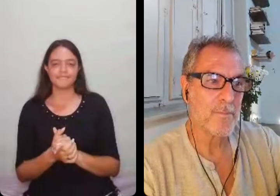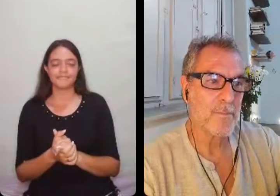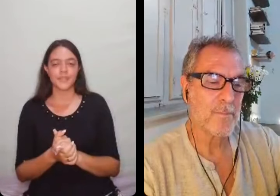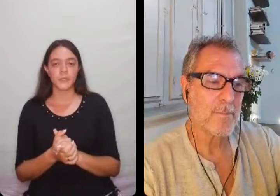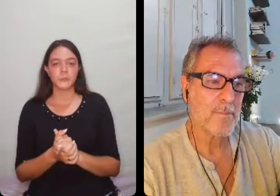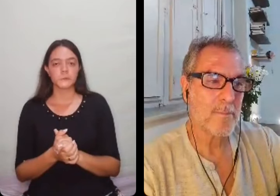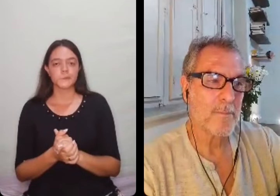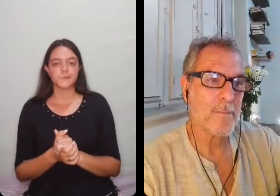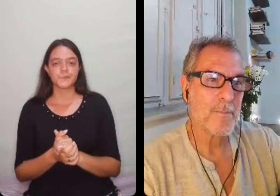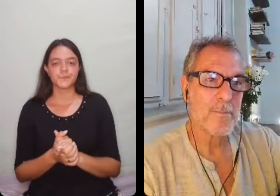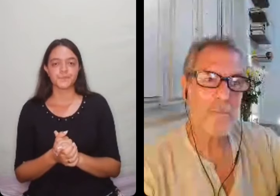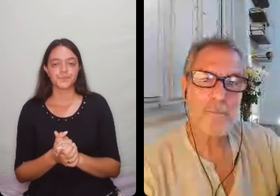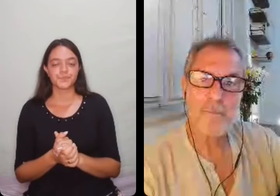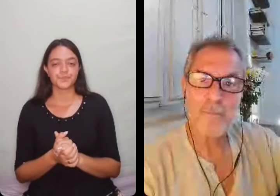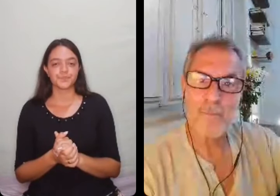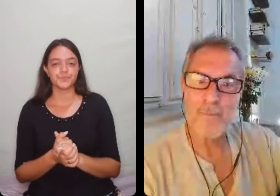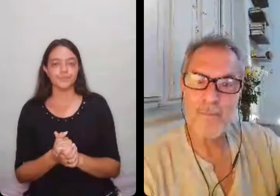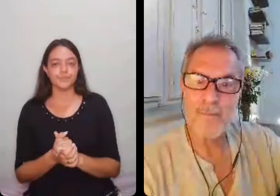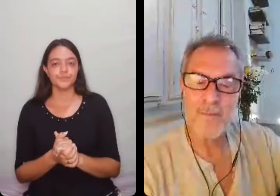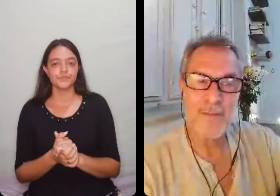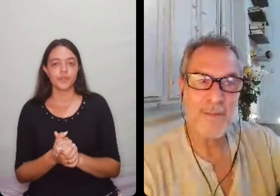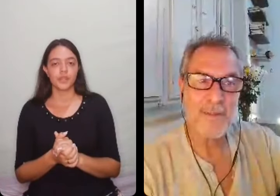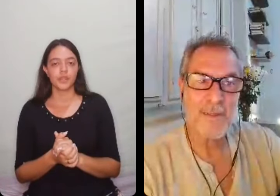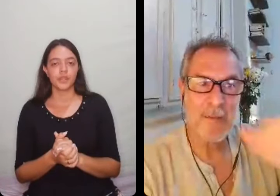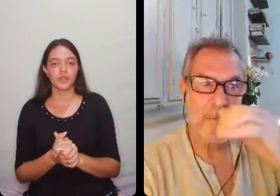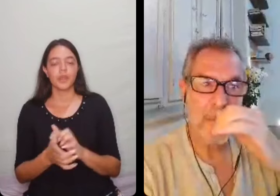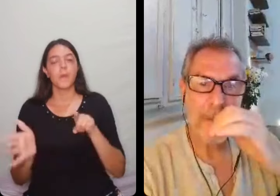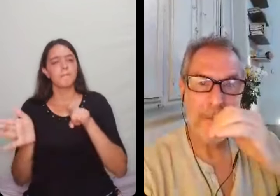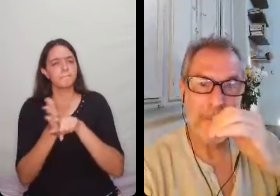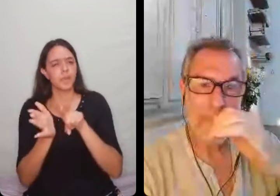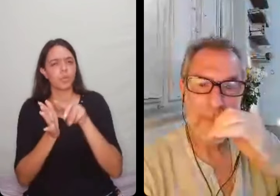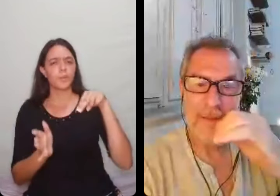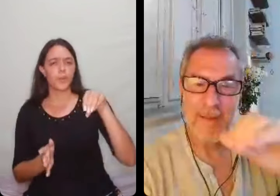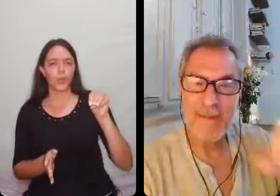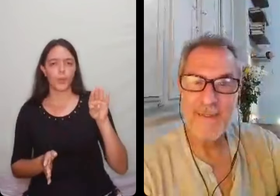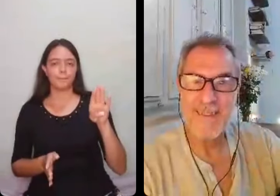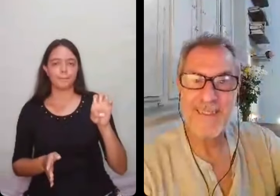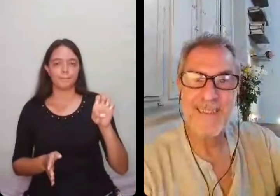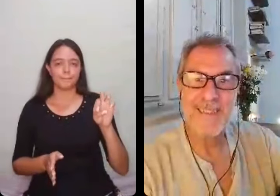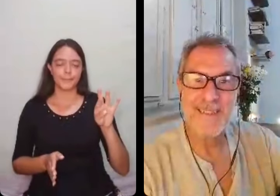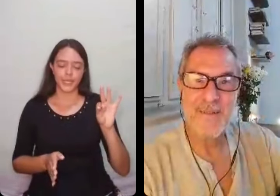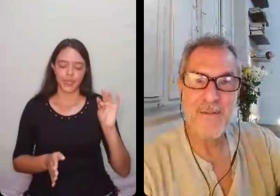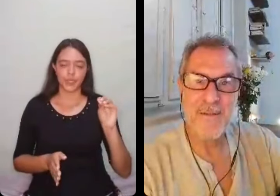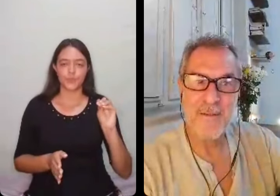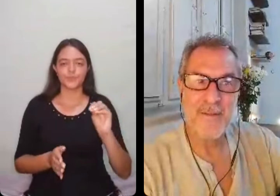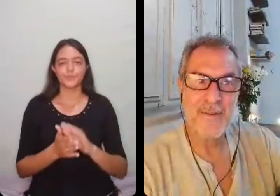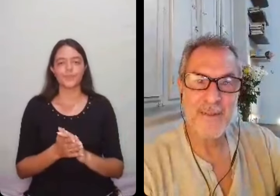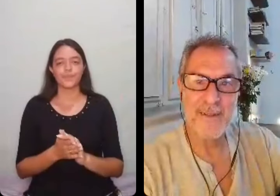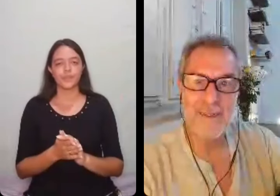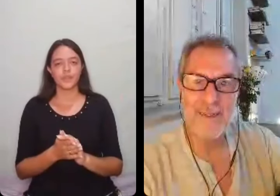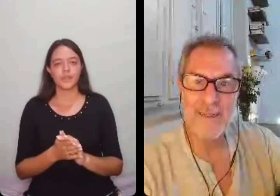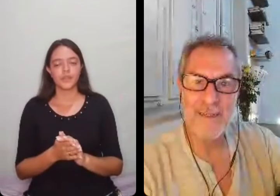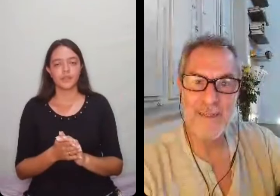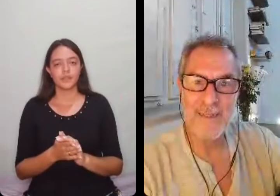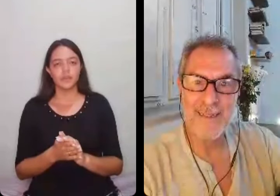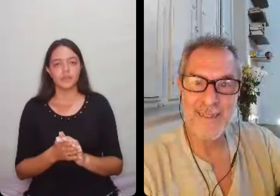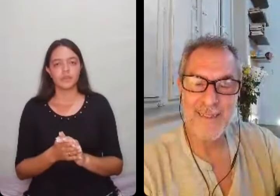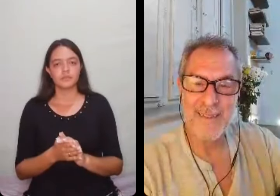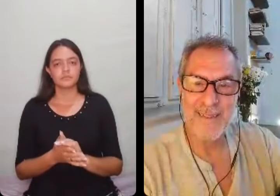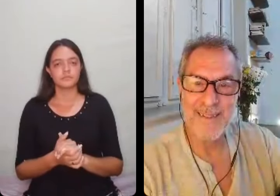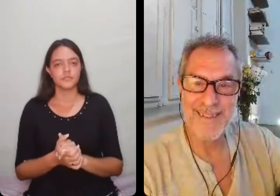Norberto mais uma última questão pra depois a gente mandar o convite, porque esse povo todo vai na estreia, vai lá